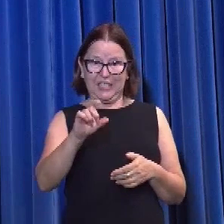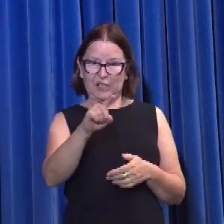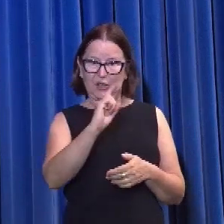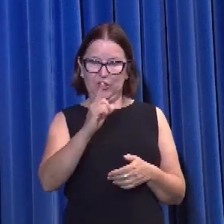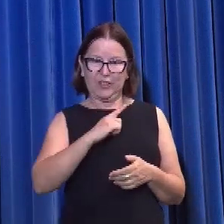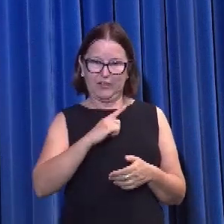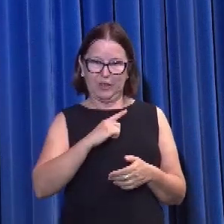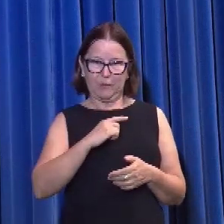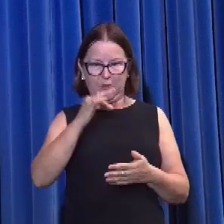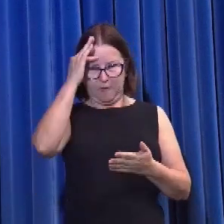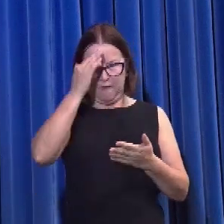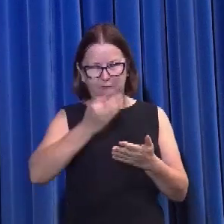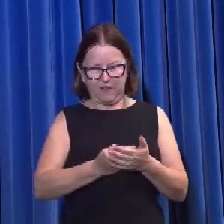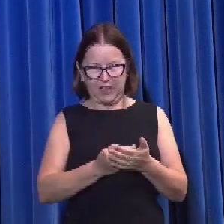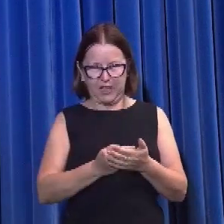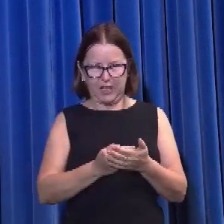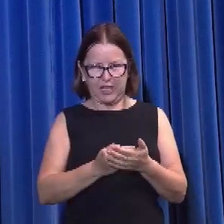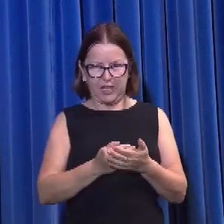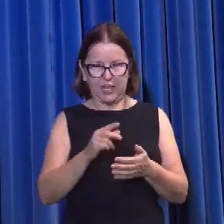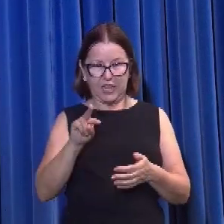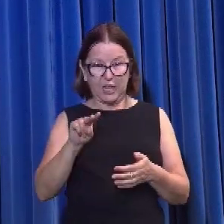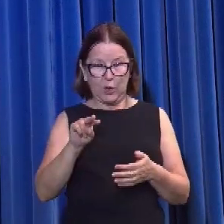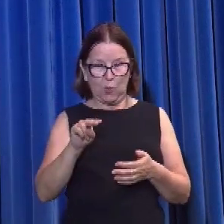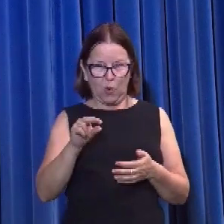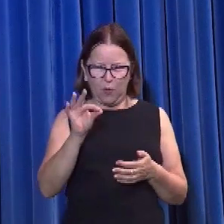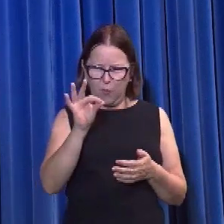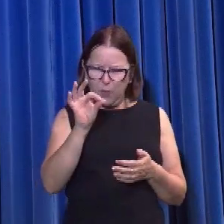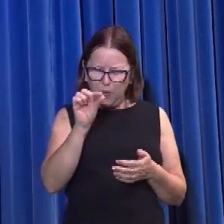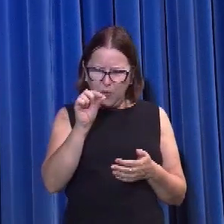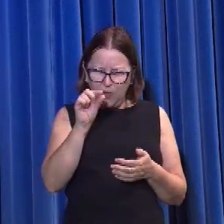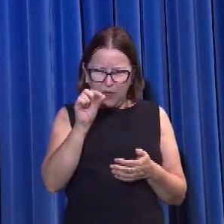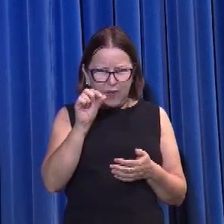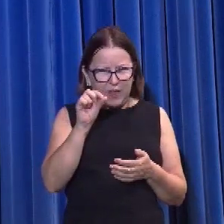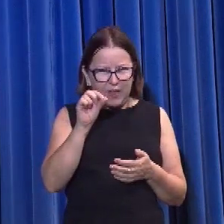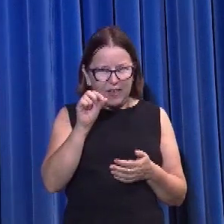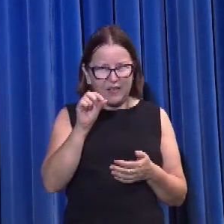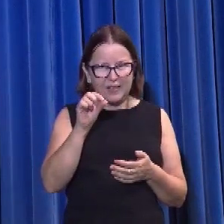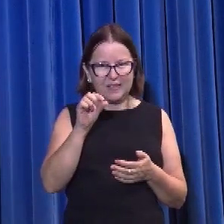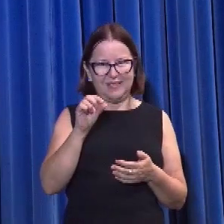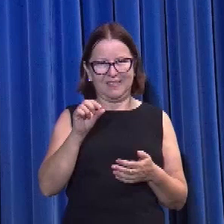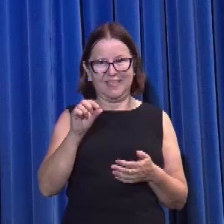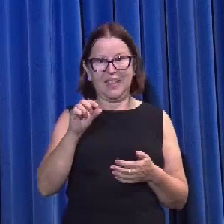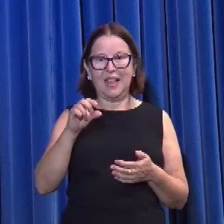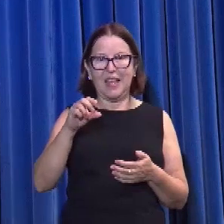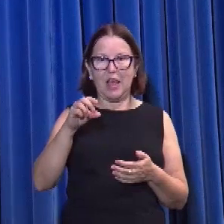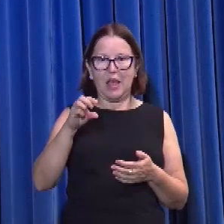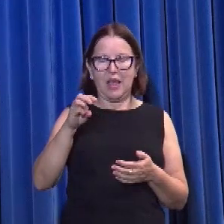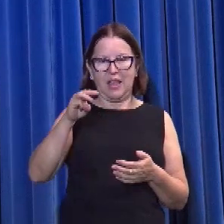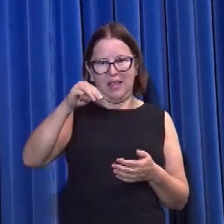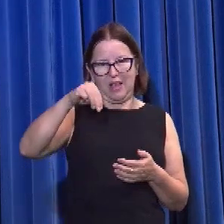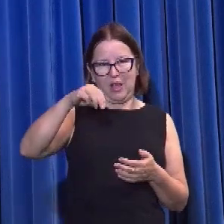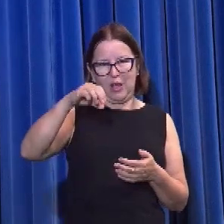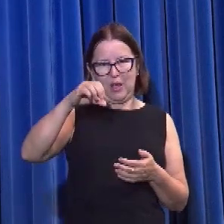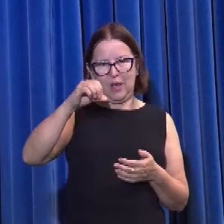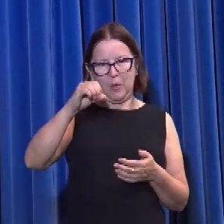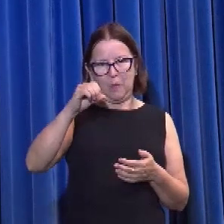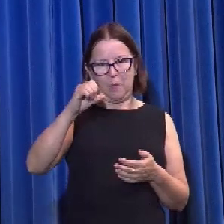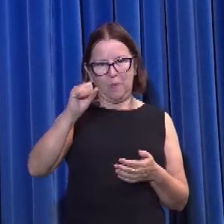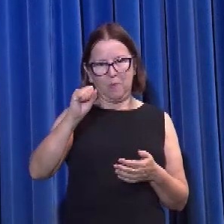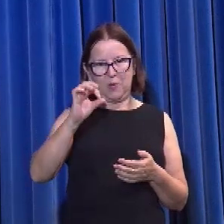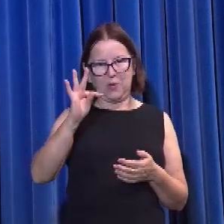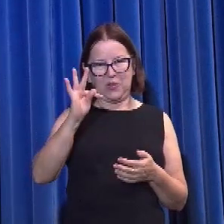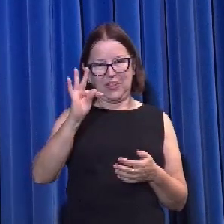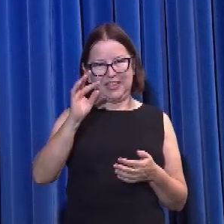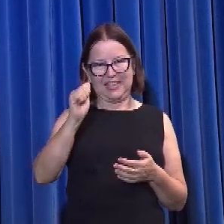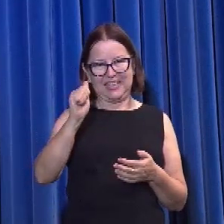mostarda, diz para o monte, arreda-te daqui e cai no mar. Agora um sujeito que diz que tem uma fé do tamanho de